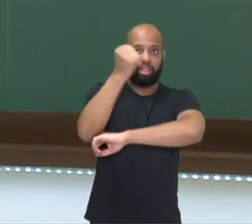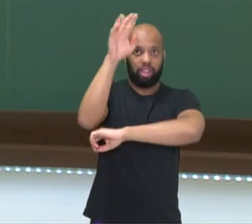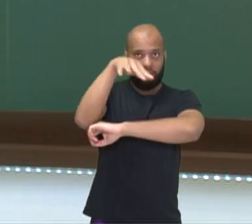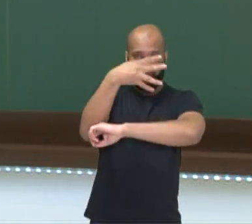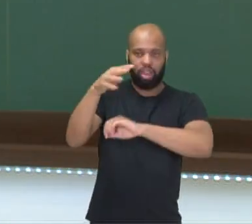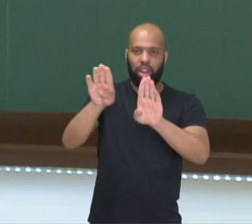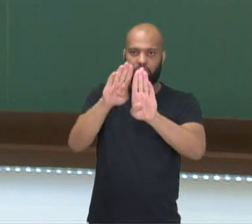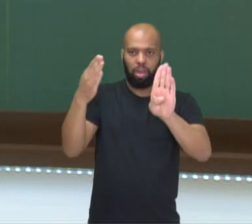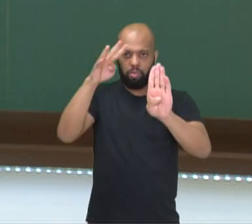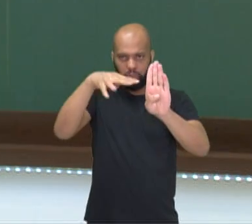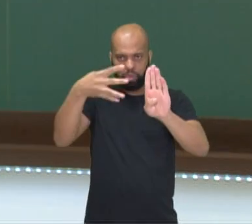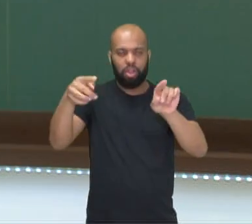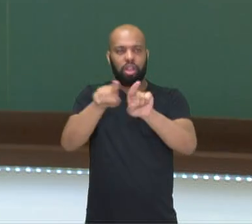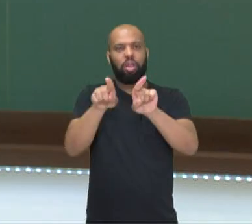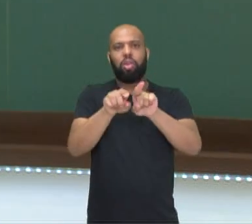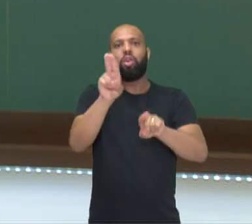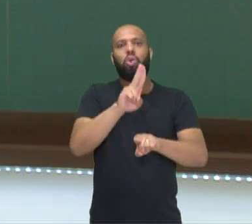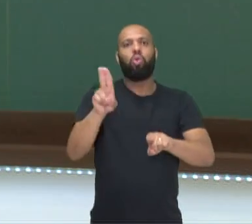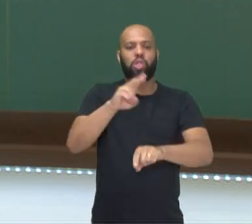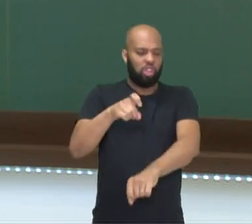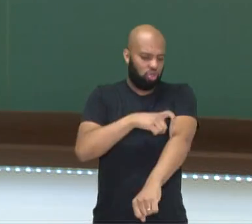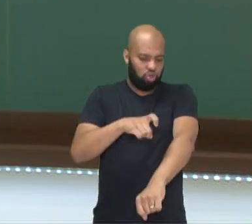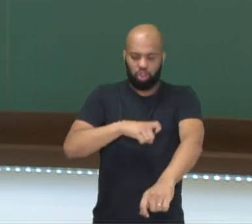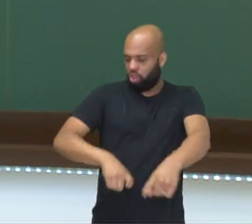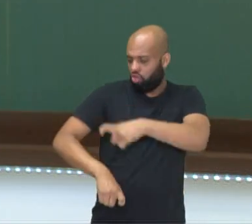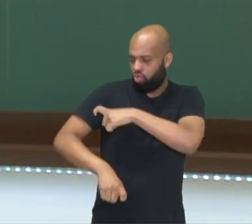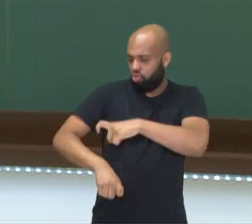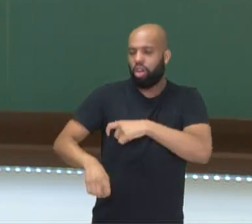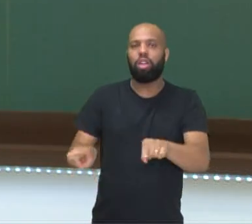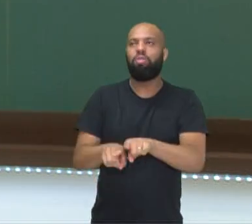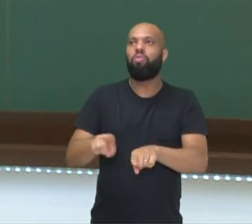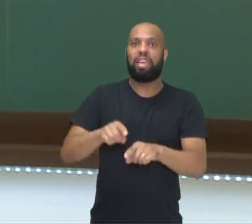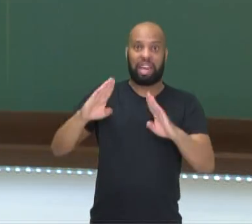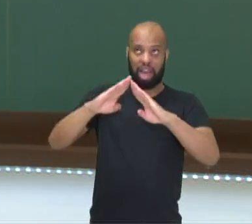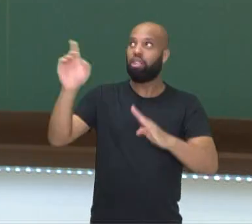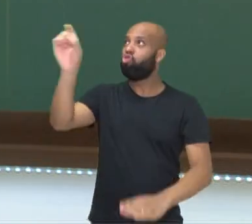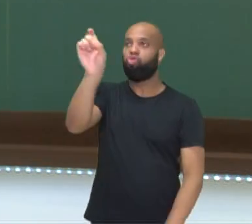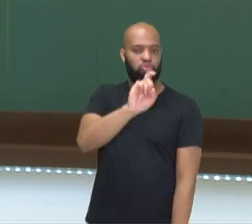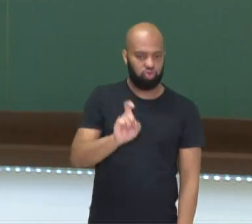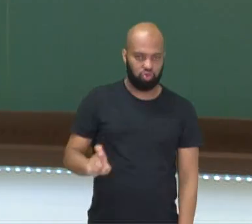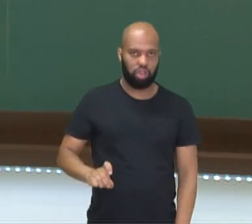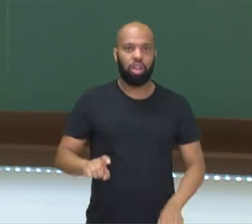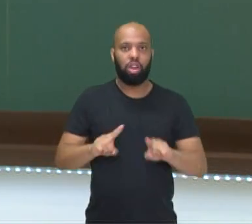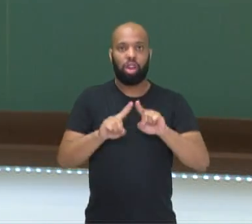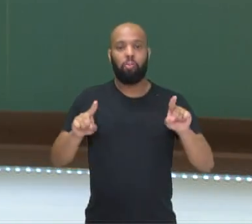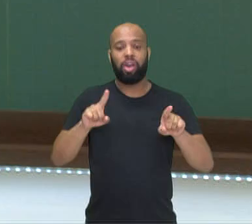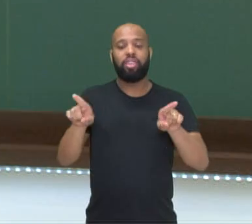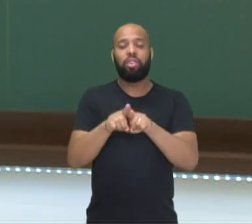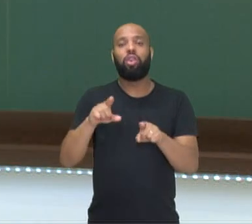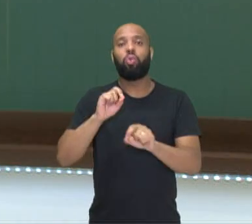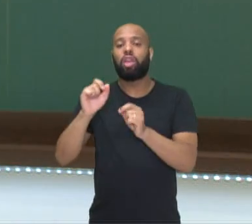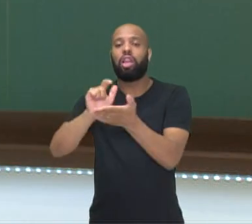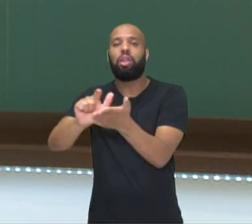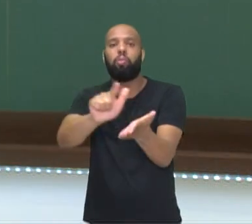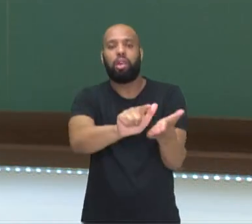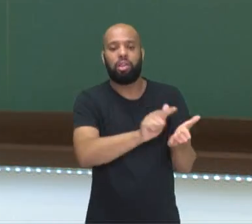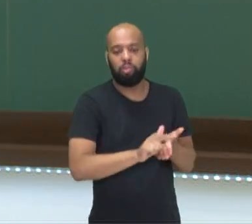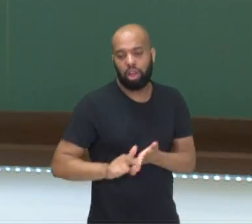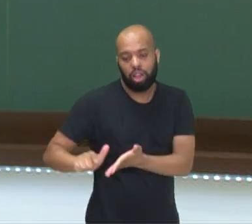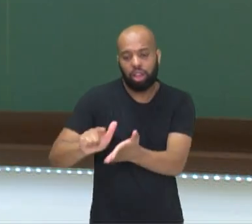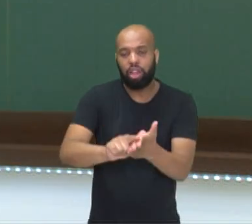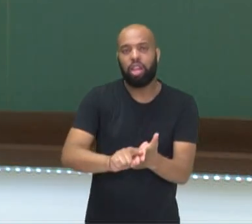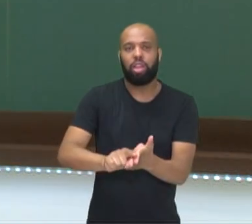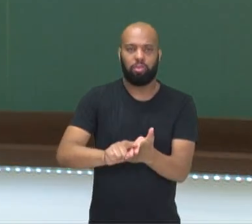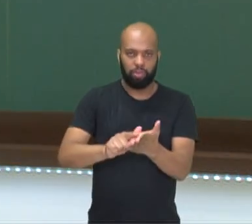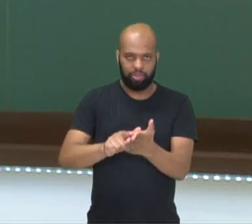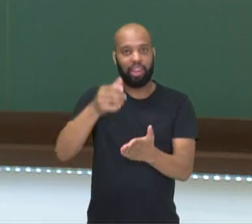janelas e o uso de repelentes. Mas o mais importante também é a diminuição, a eliminação dos focos para